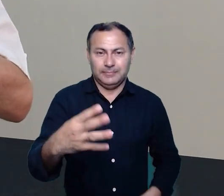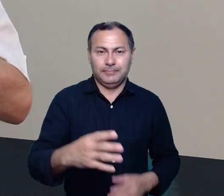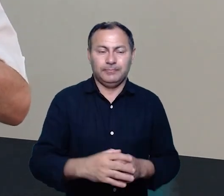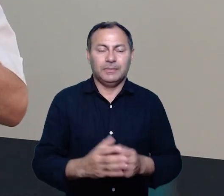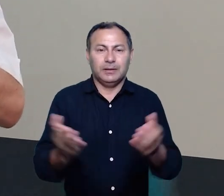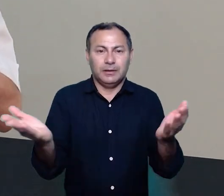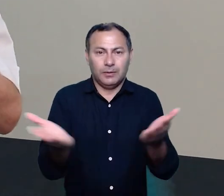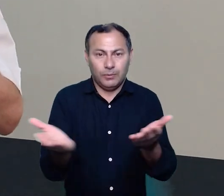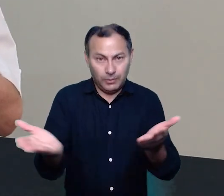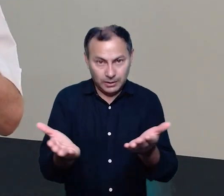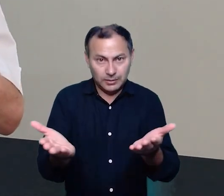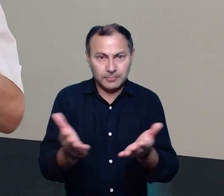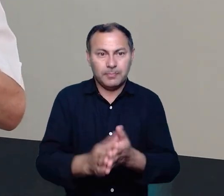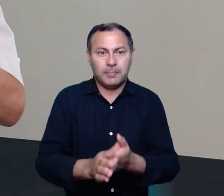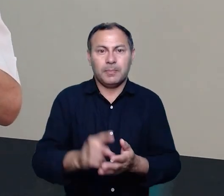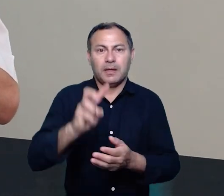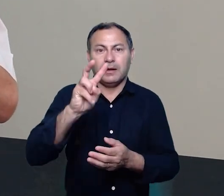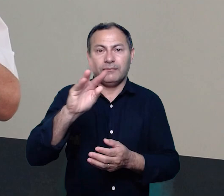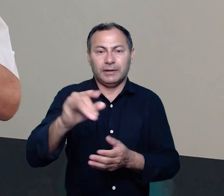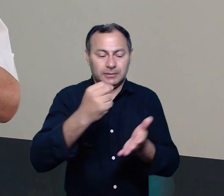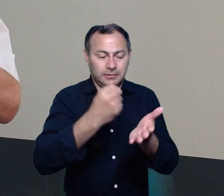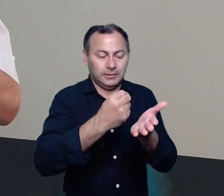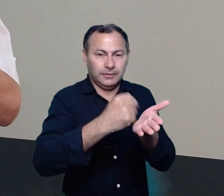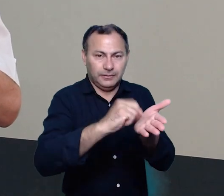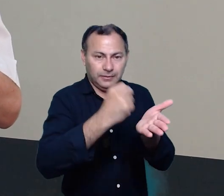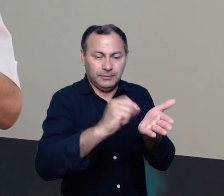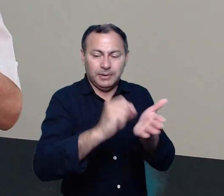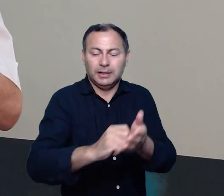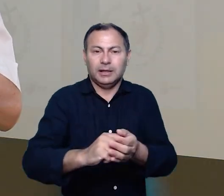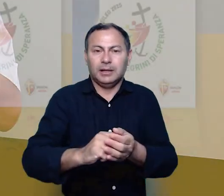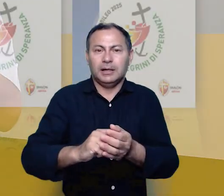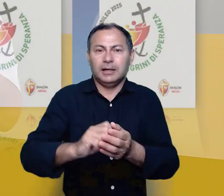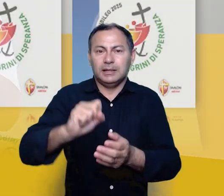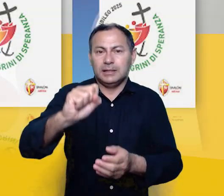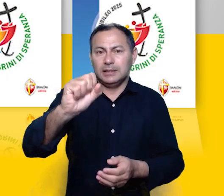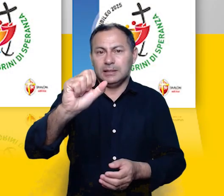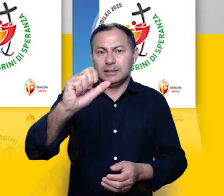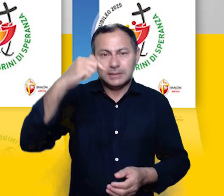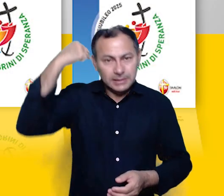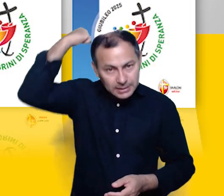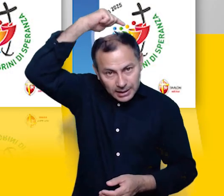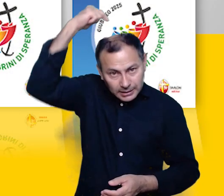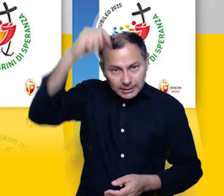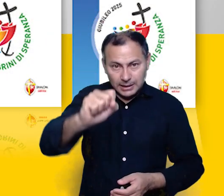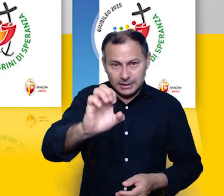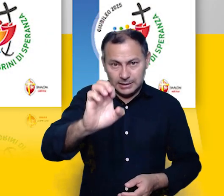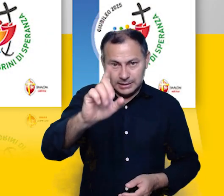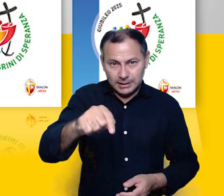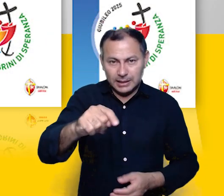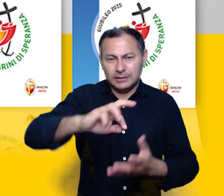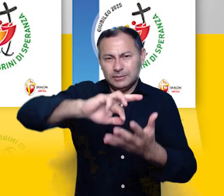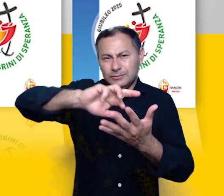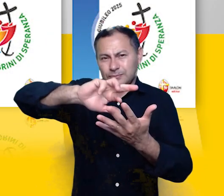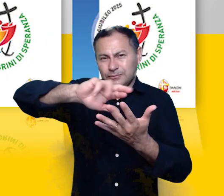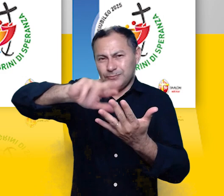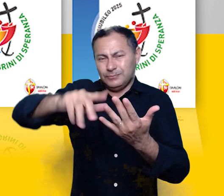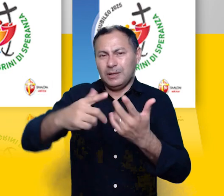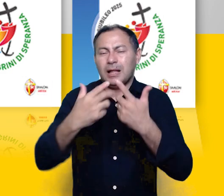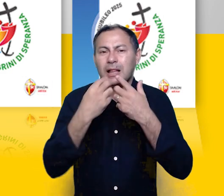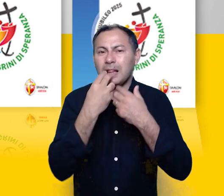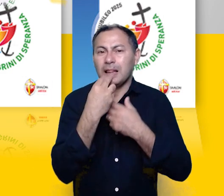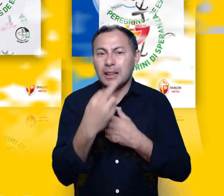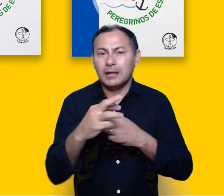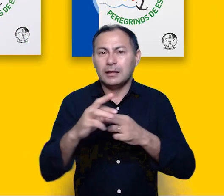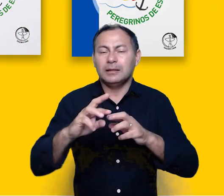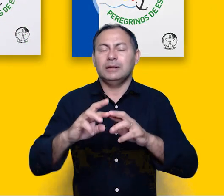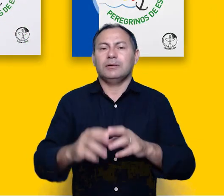estão, por agora, são publicados pela Santa Sé em diversas línguas e traduzidos para o